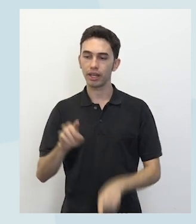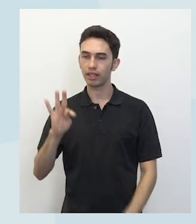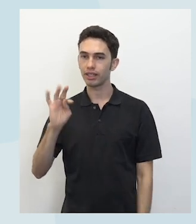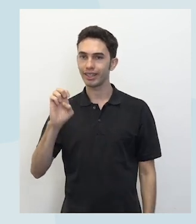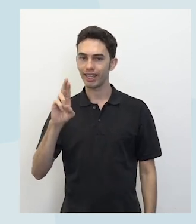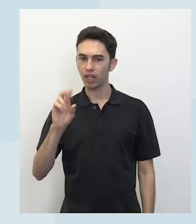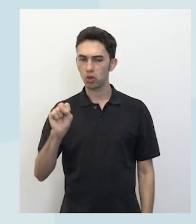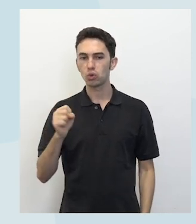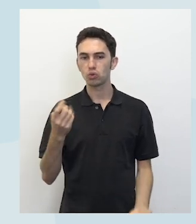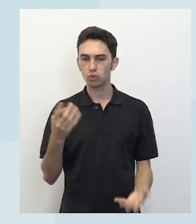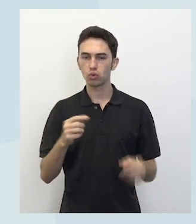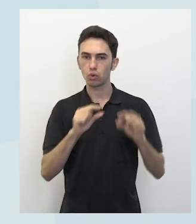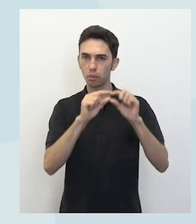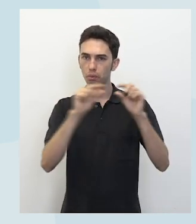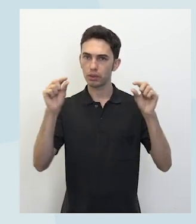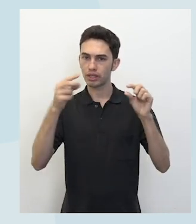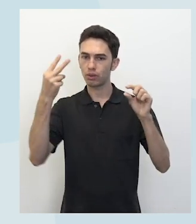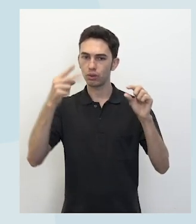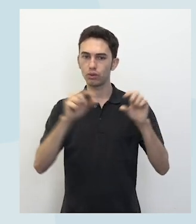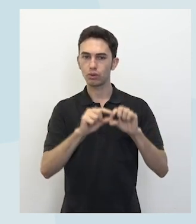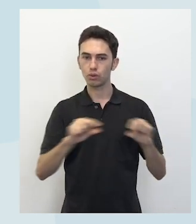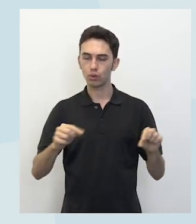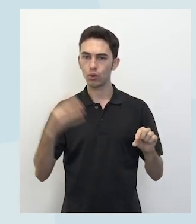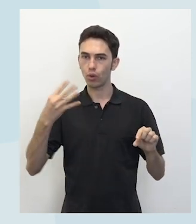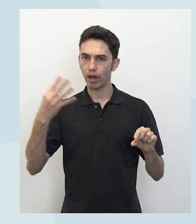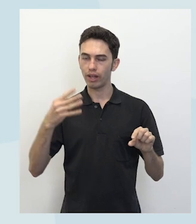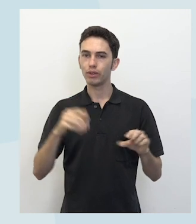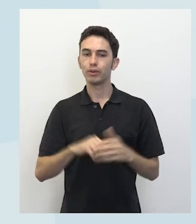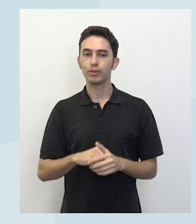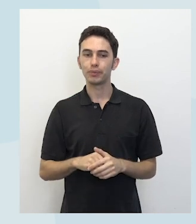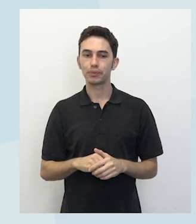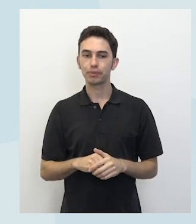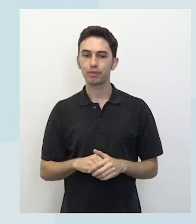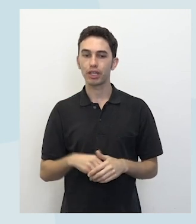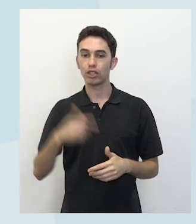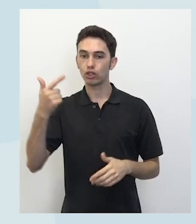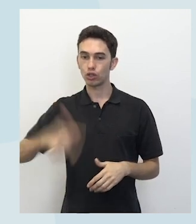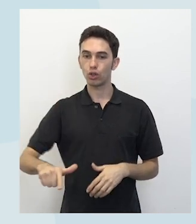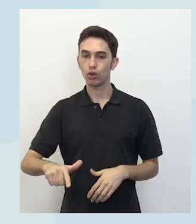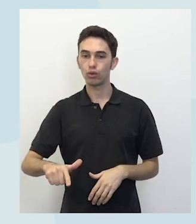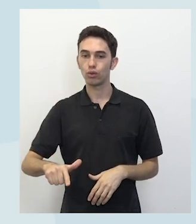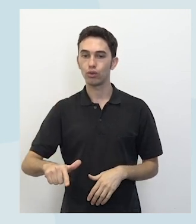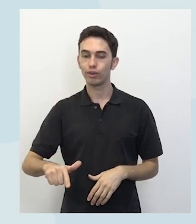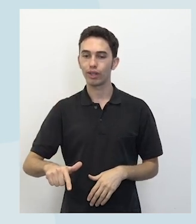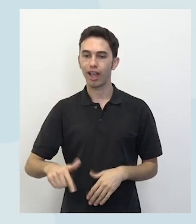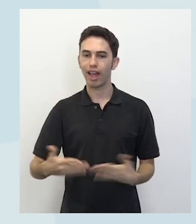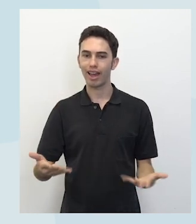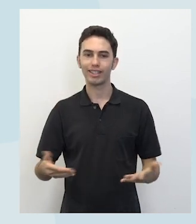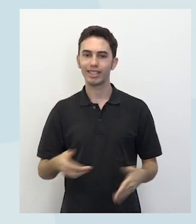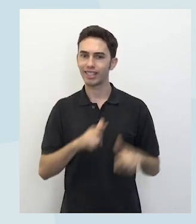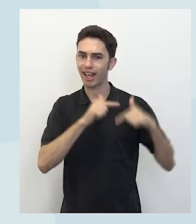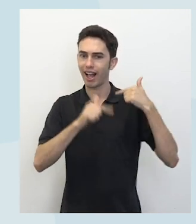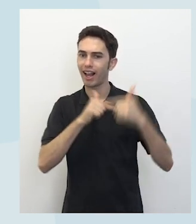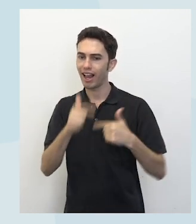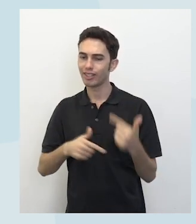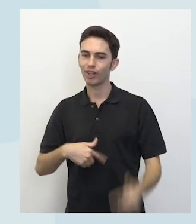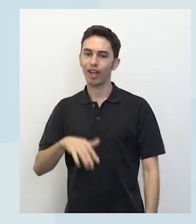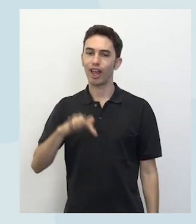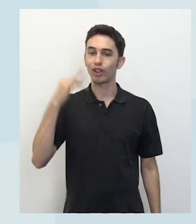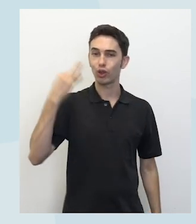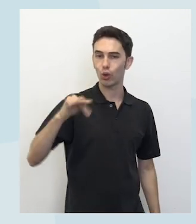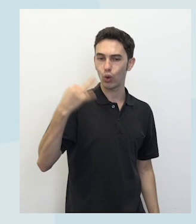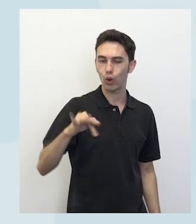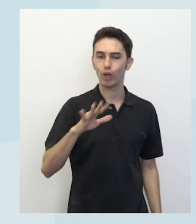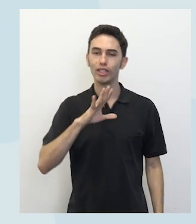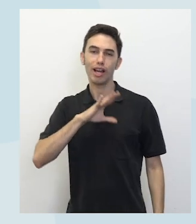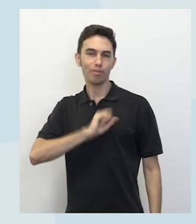segundo, teus, quarto verso. Ok. E tem mais 2 aí. Tem uma que é clássica aí, né? Dor e amor. A Maria Helena acabou de falar